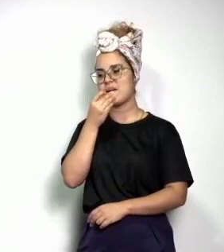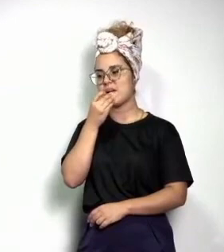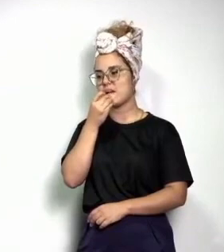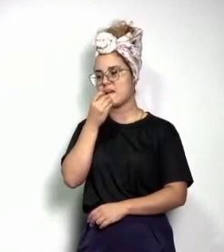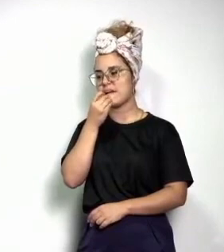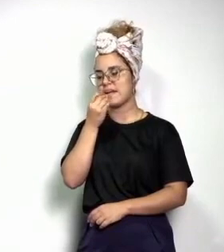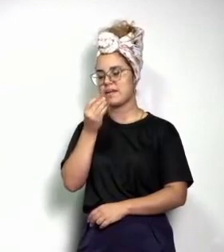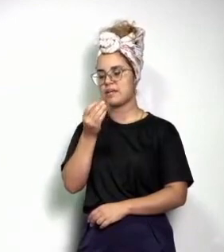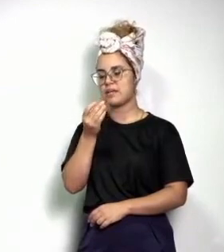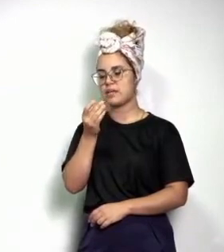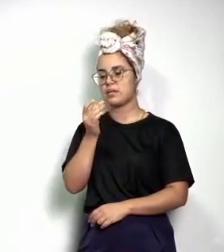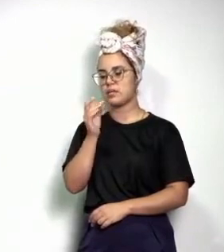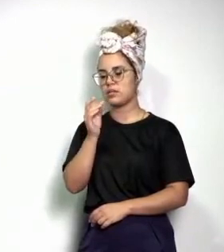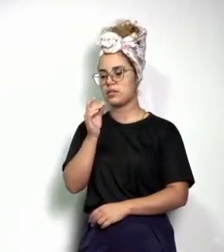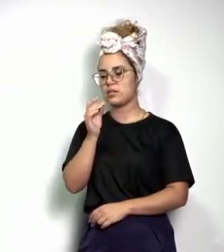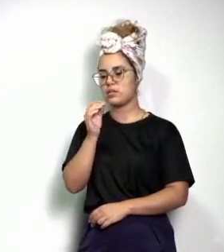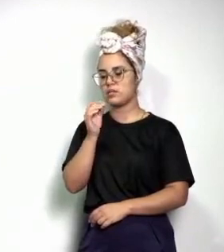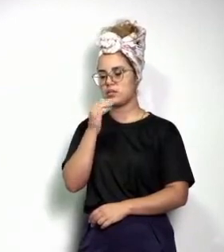Aí.